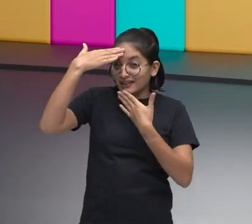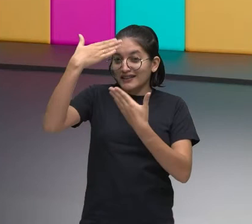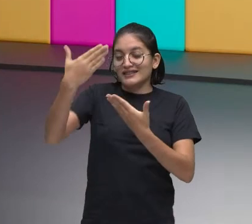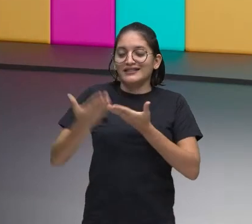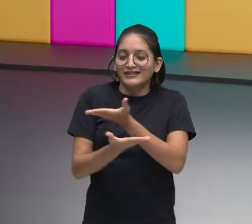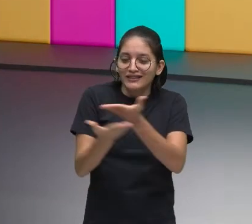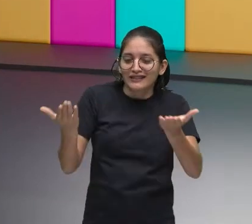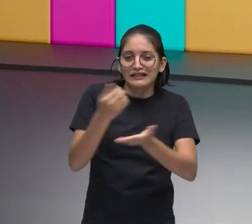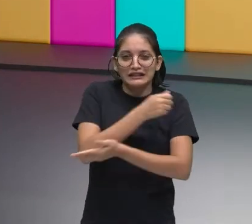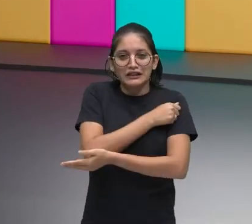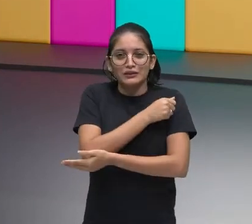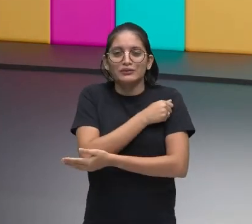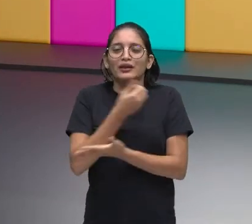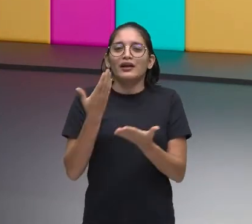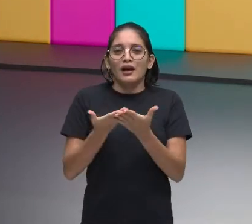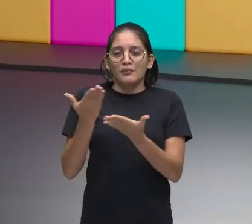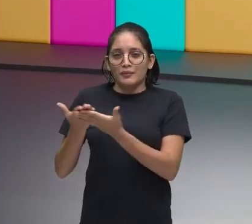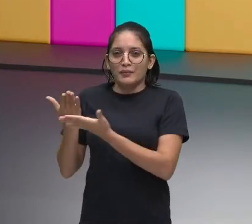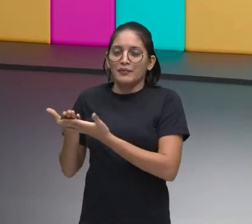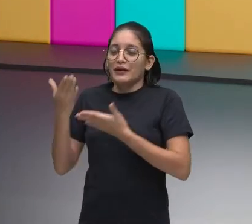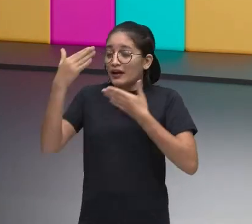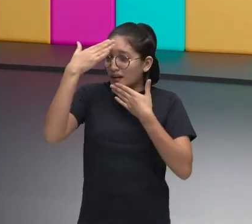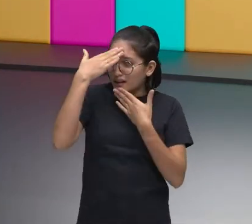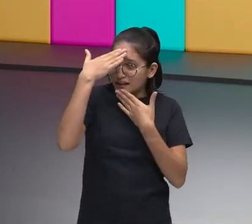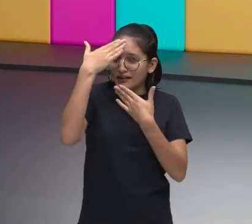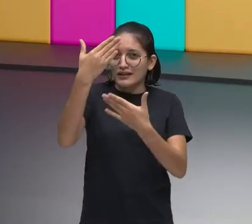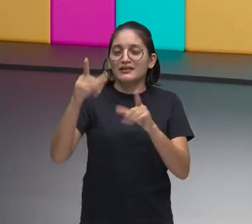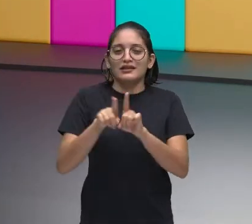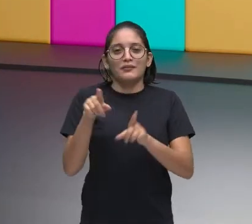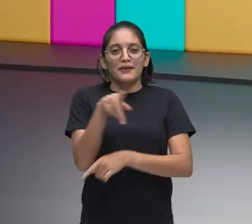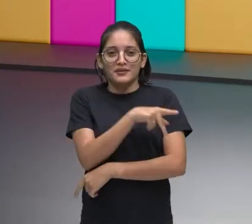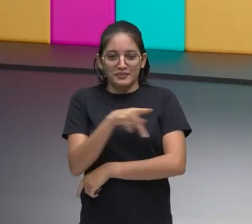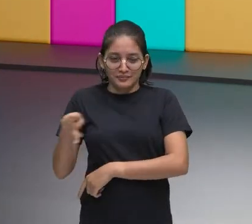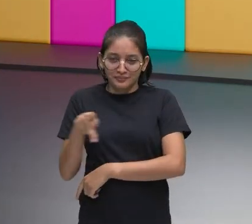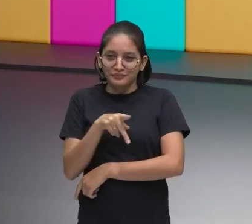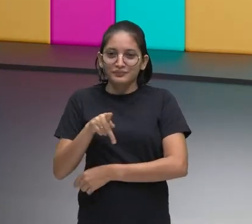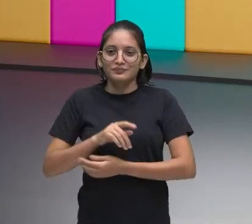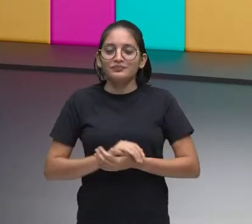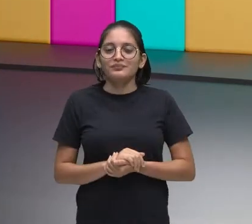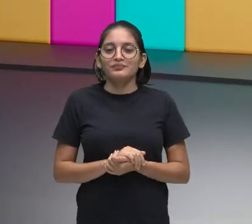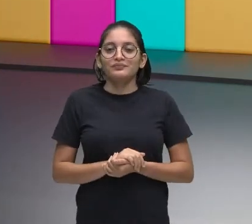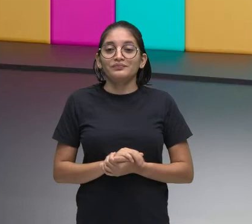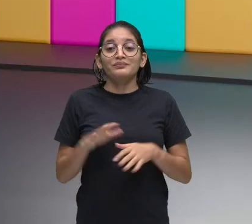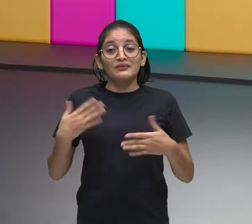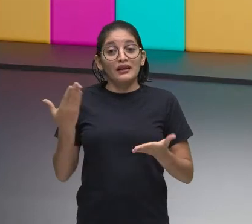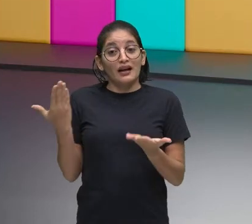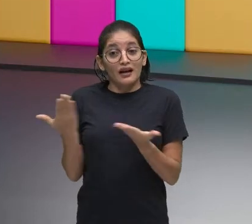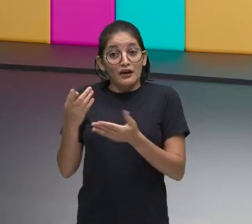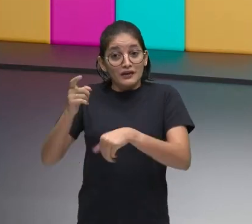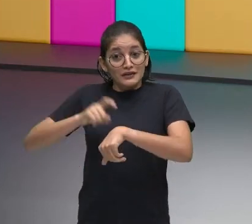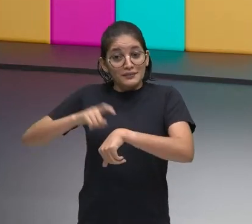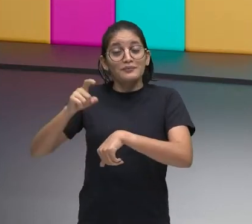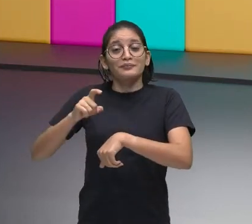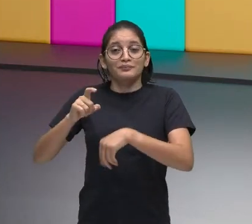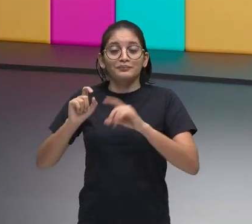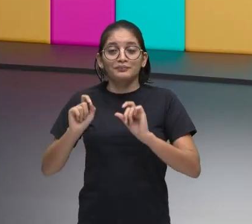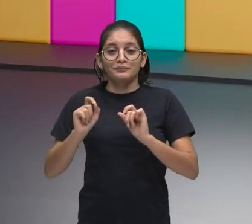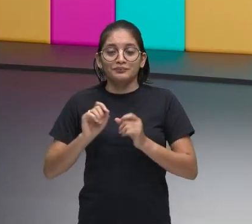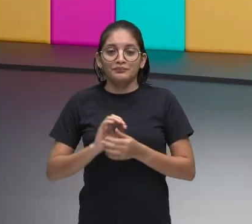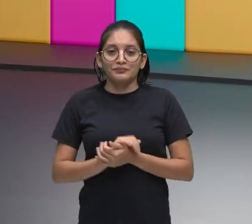aos alunos, estudantes, a nossa gratidão também aos professores. E nesse momento nós